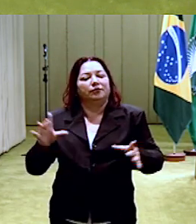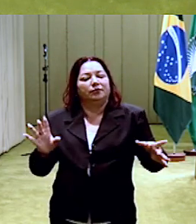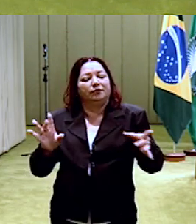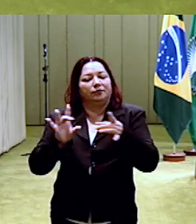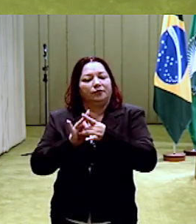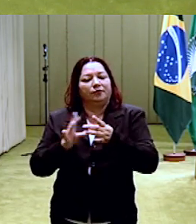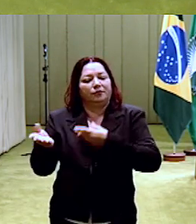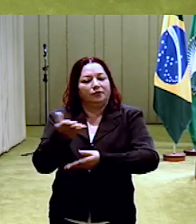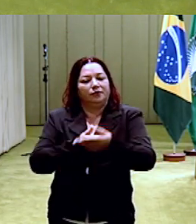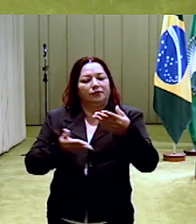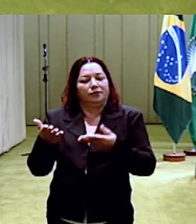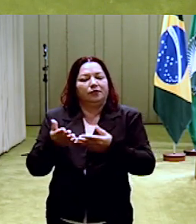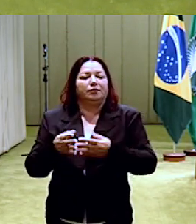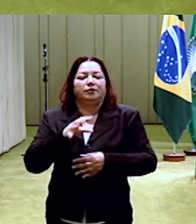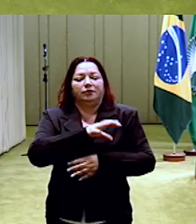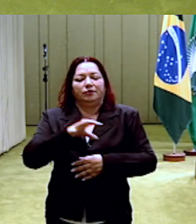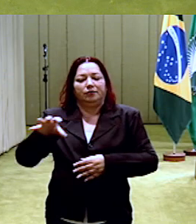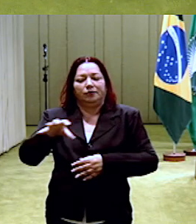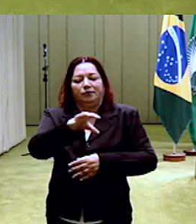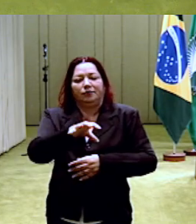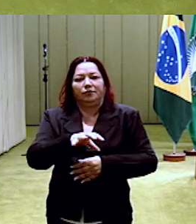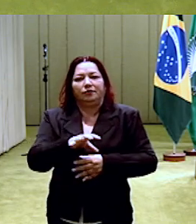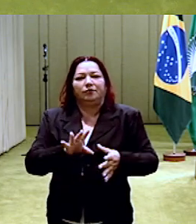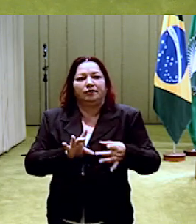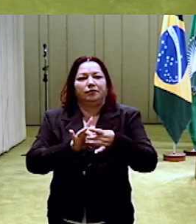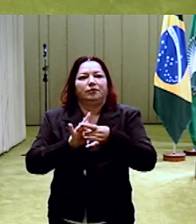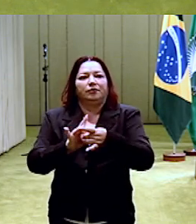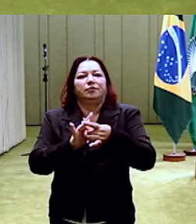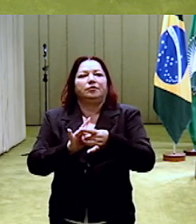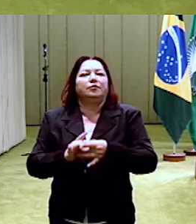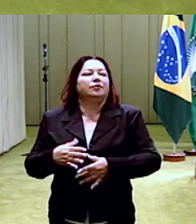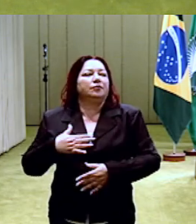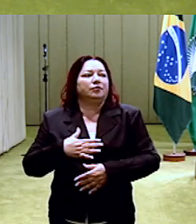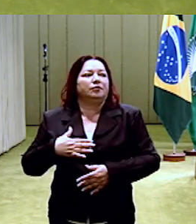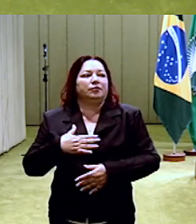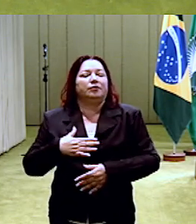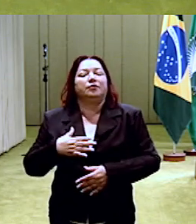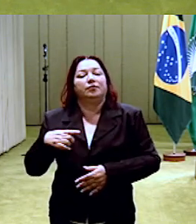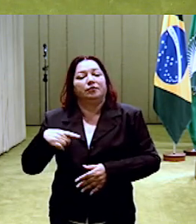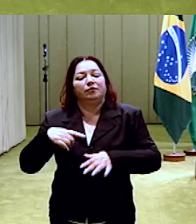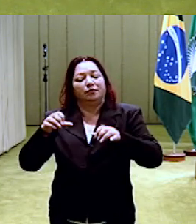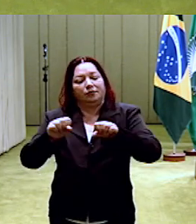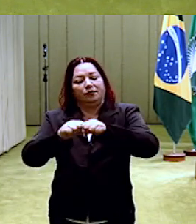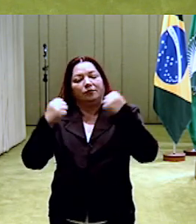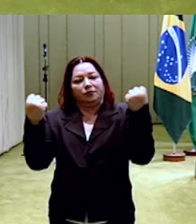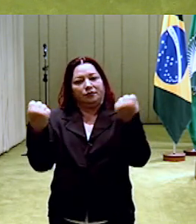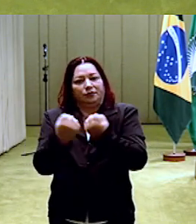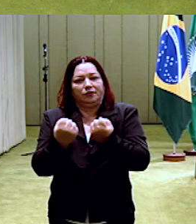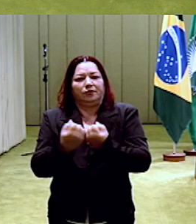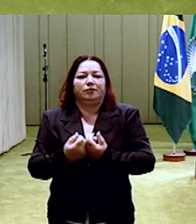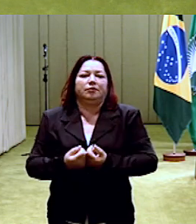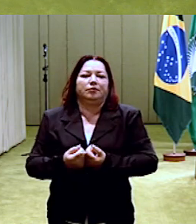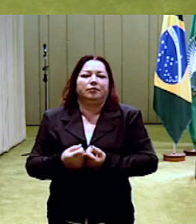parceria entre essas áreas. Tenho o prazer de ter no seminário, como foi falado,